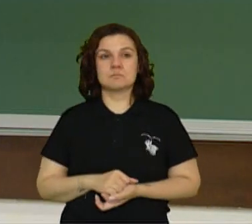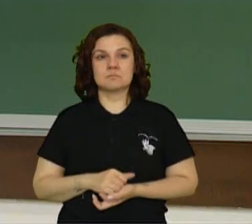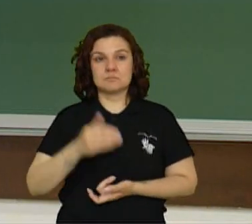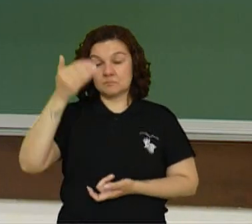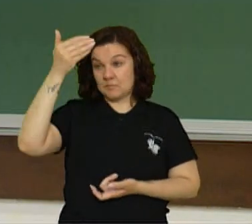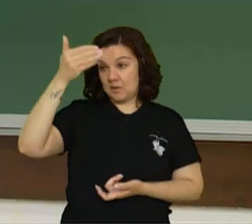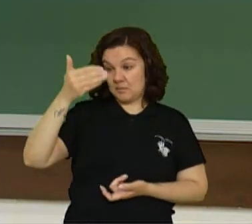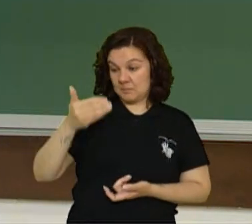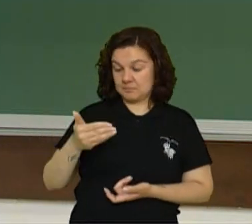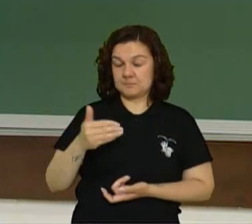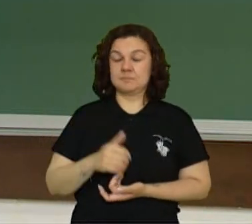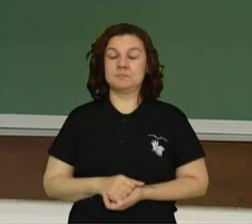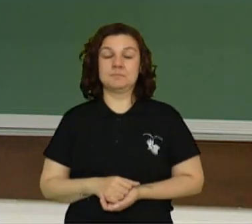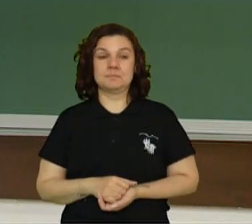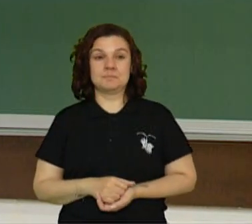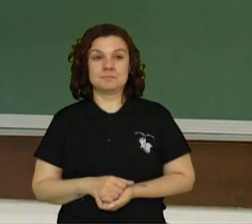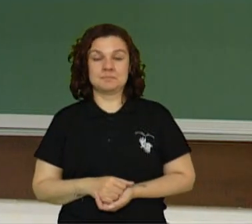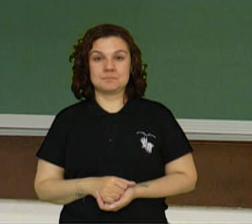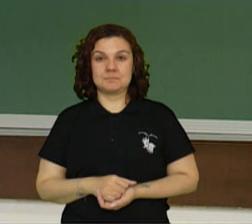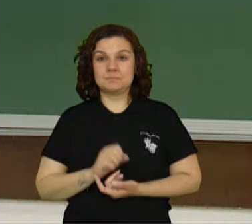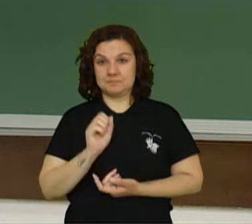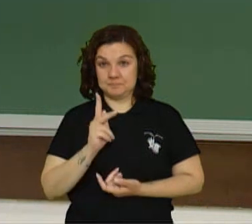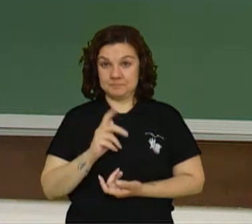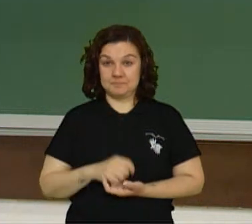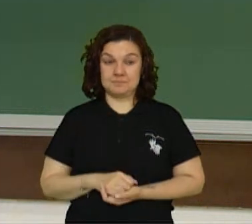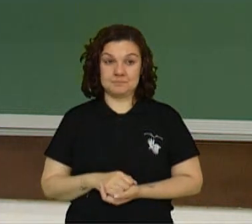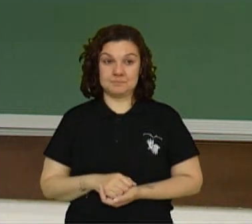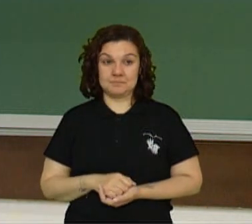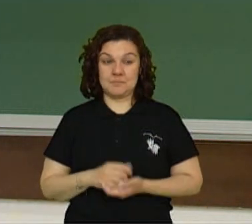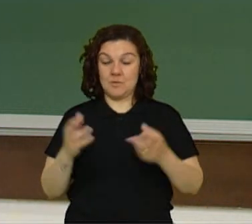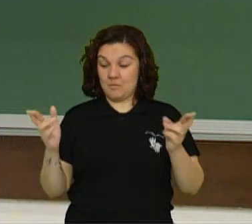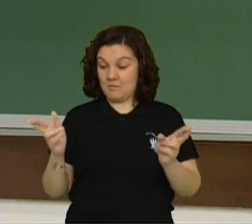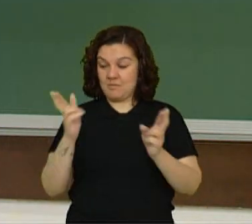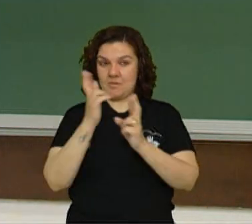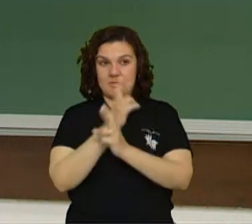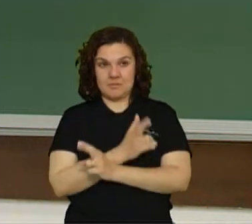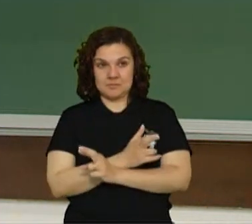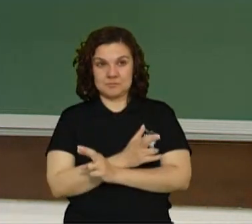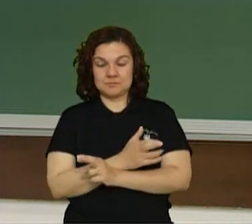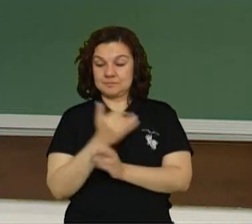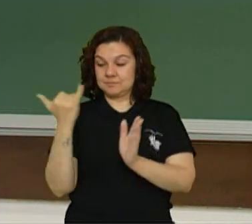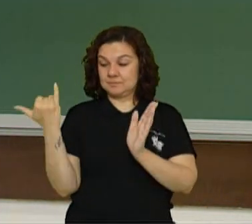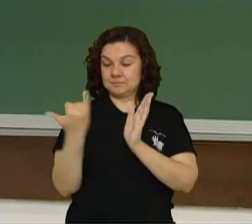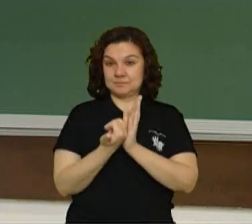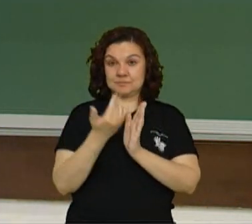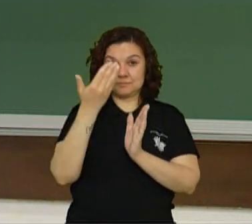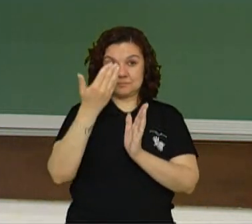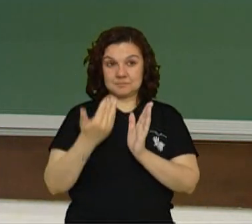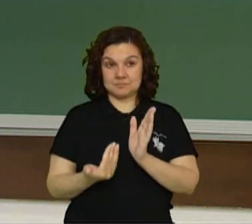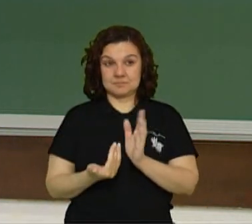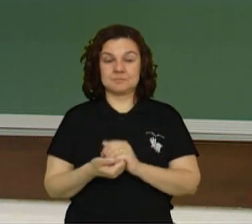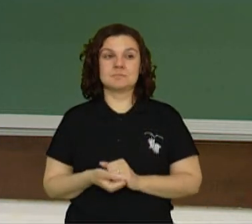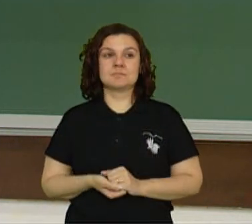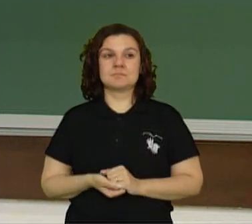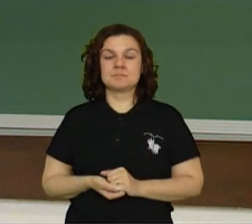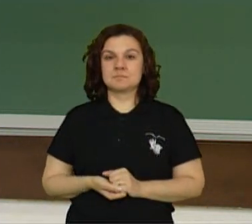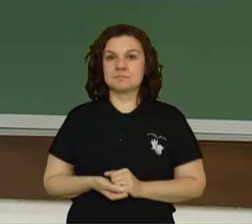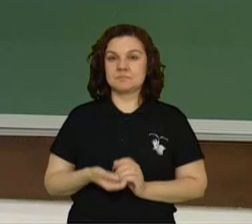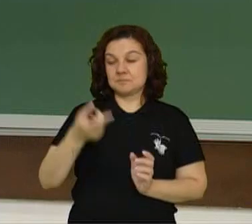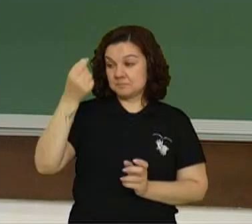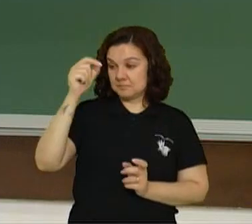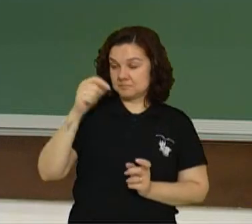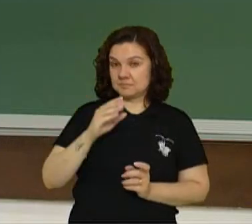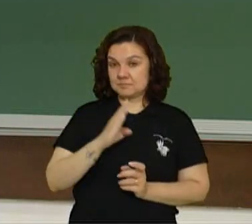está nessa parte aqui, tá? Relacione essas informações aqui com as alternativas